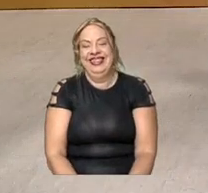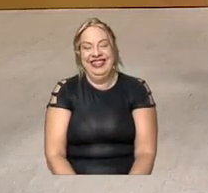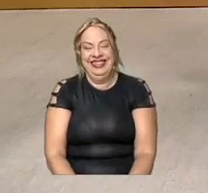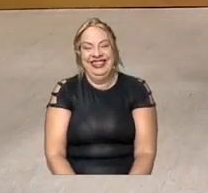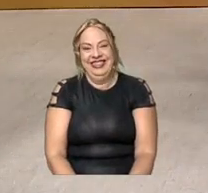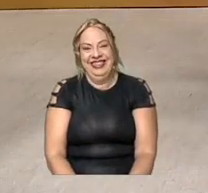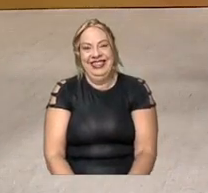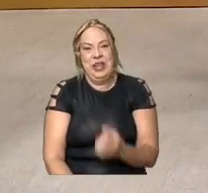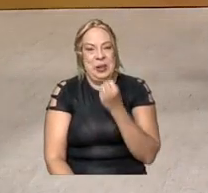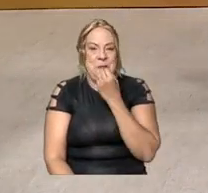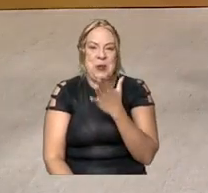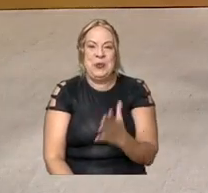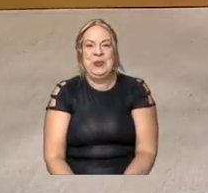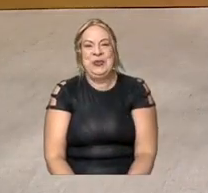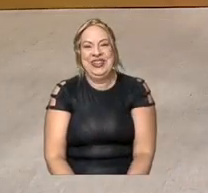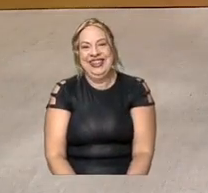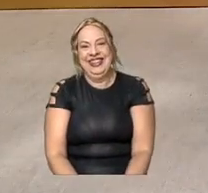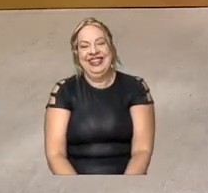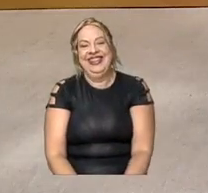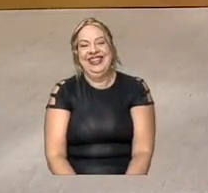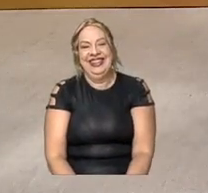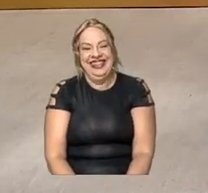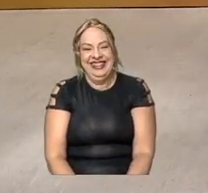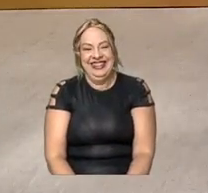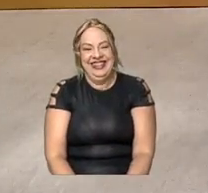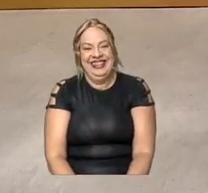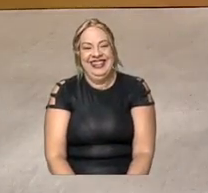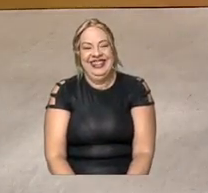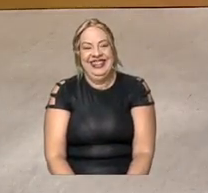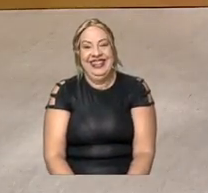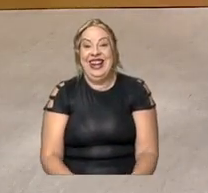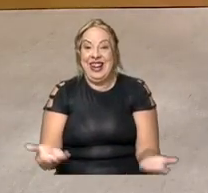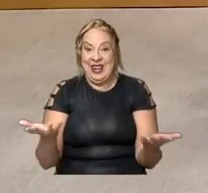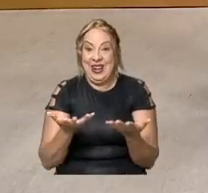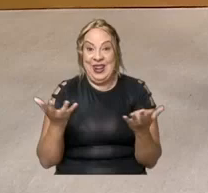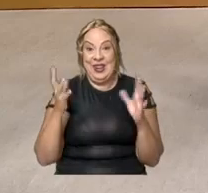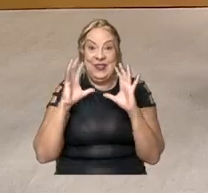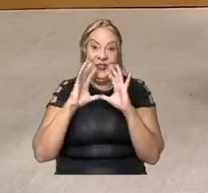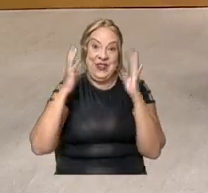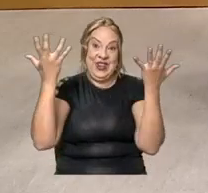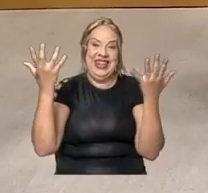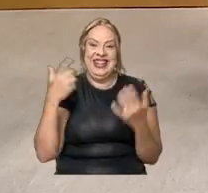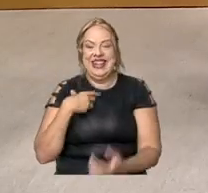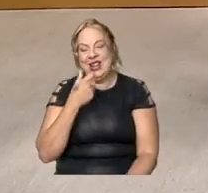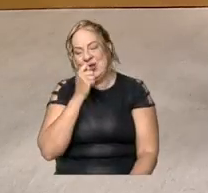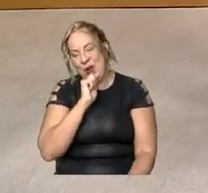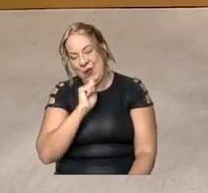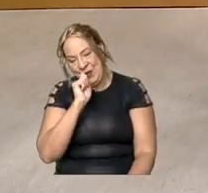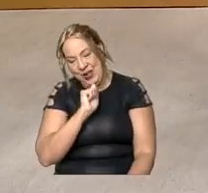né? Agora vai tomar mais, né? Agora que vai fazer a festa. Agora que vai ter sorvete que só.